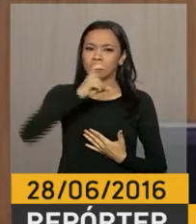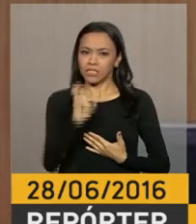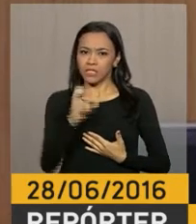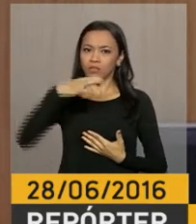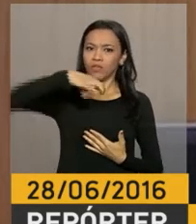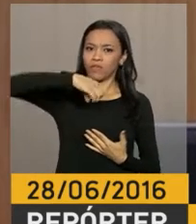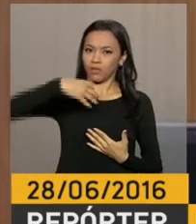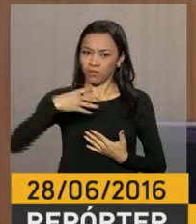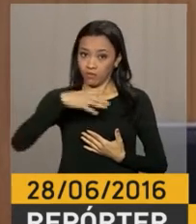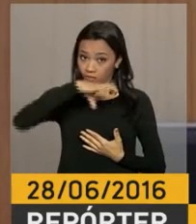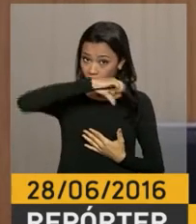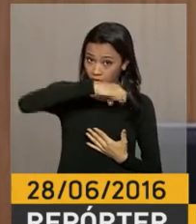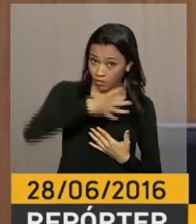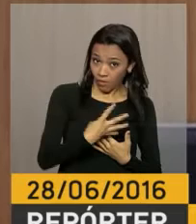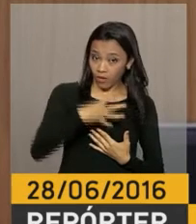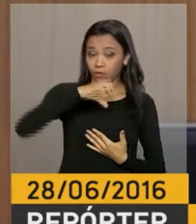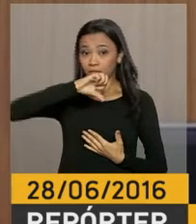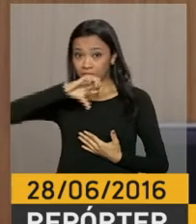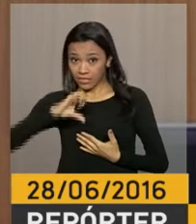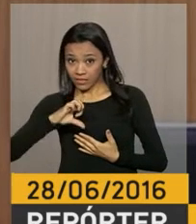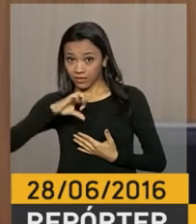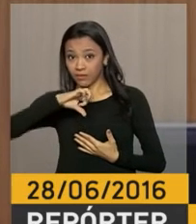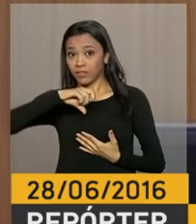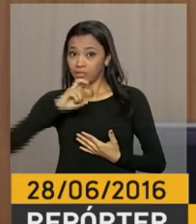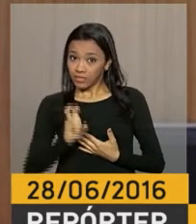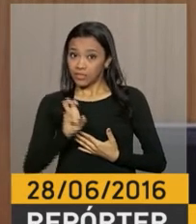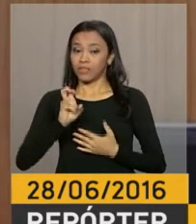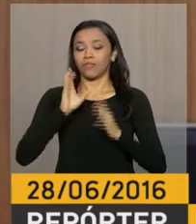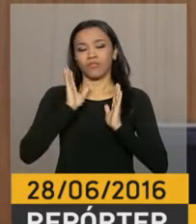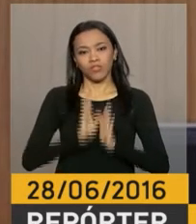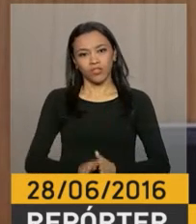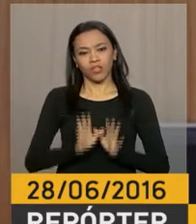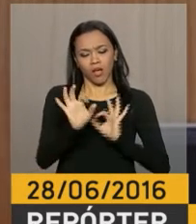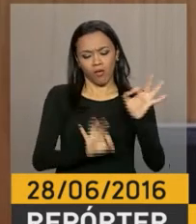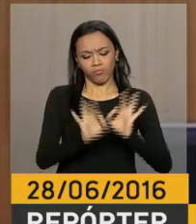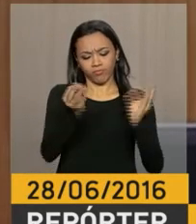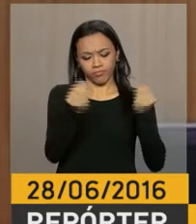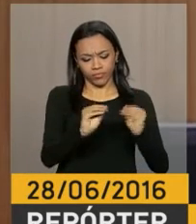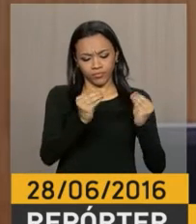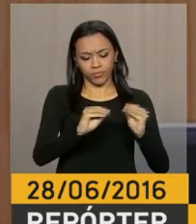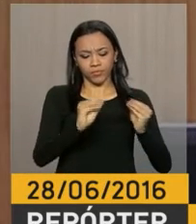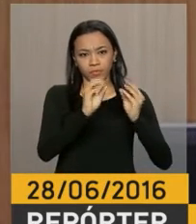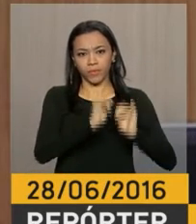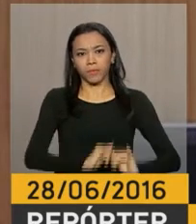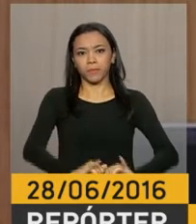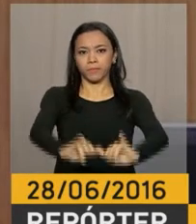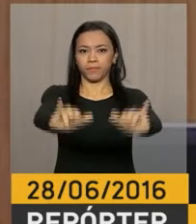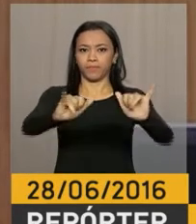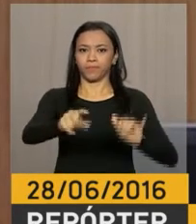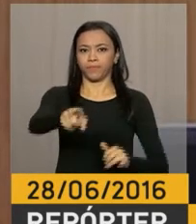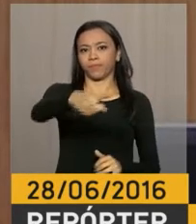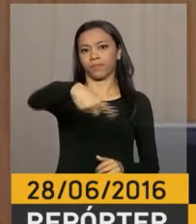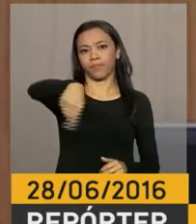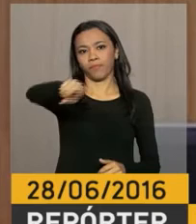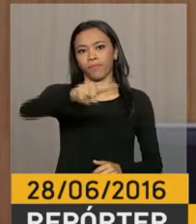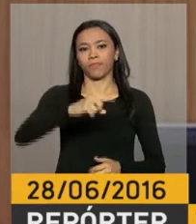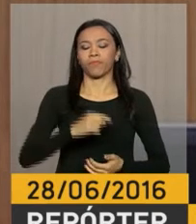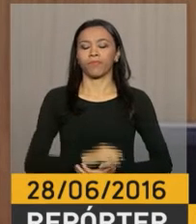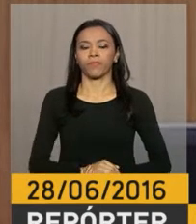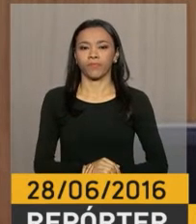94, 95, e evoluímos. Hoje já temos aí 3 notas à imprensa em bases regulares e mensais,